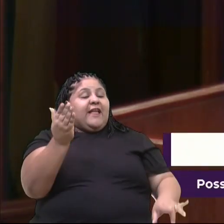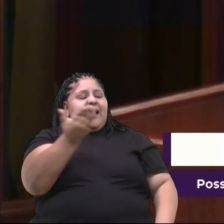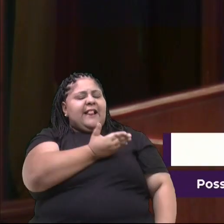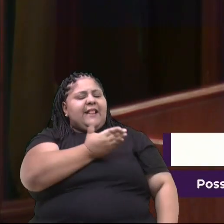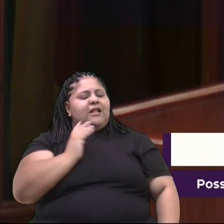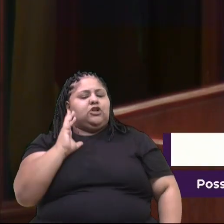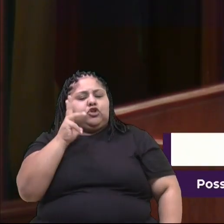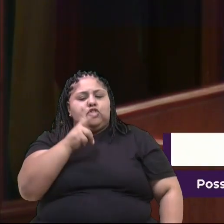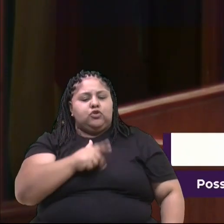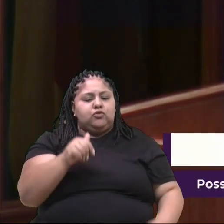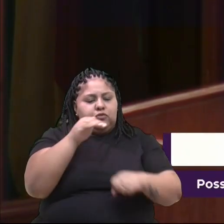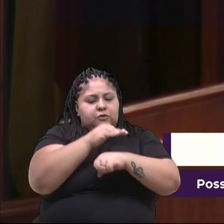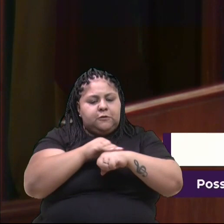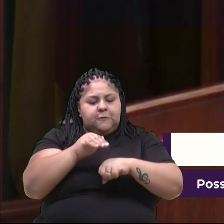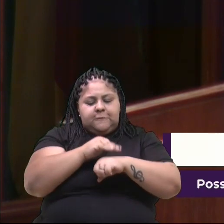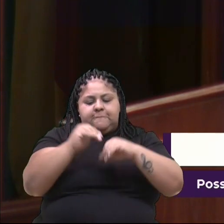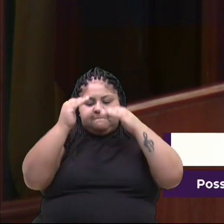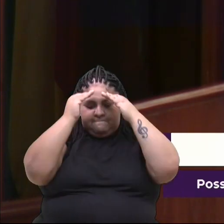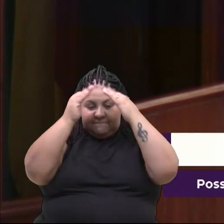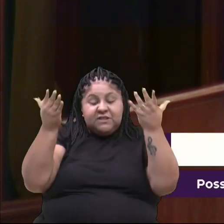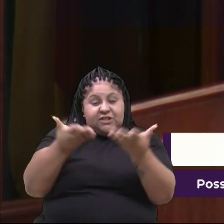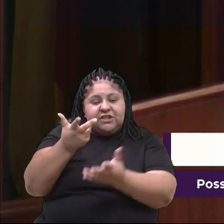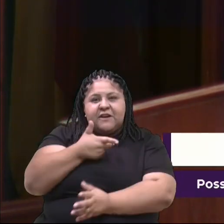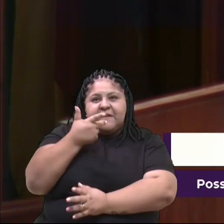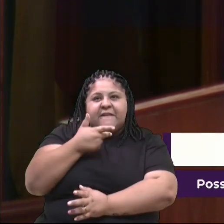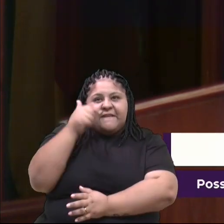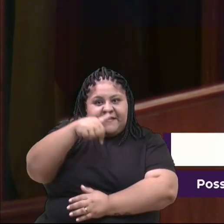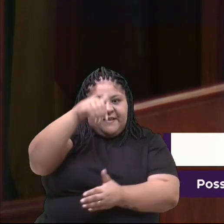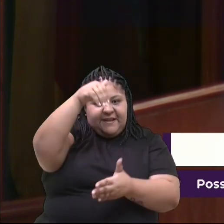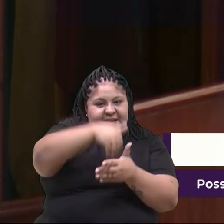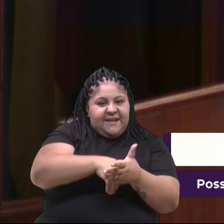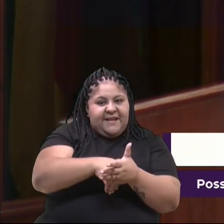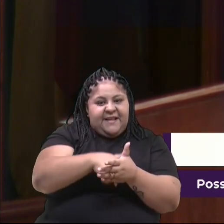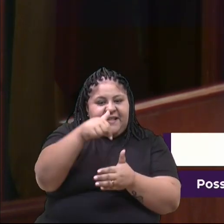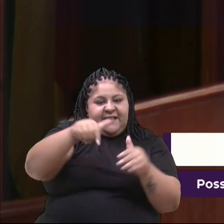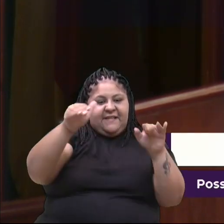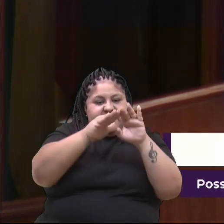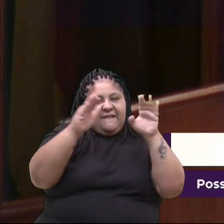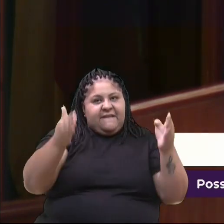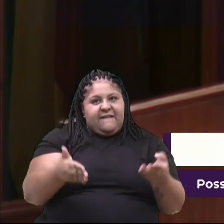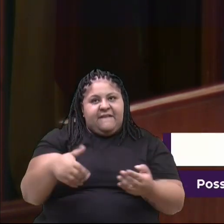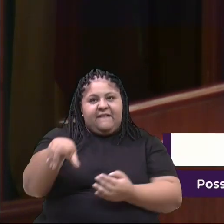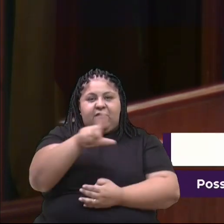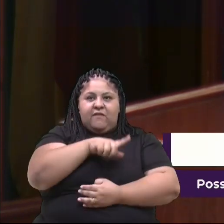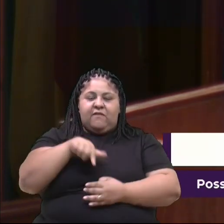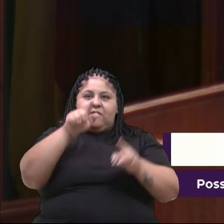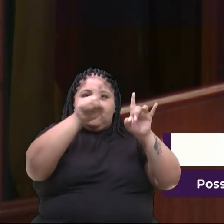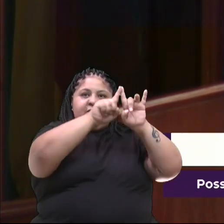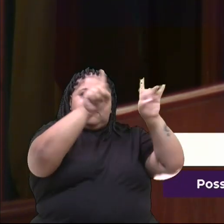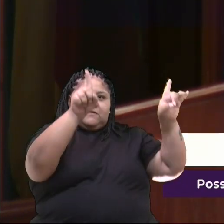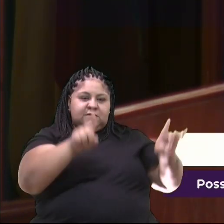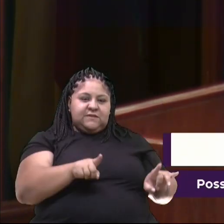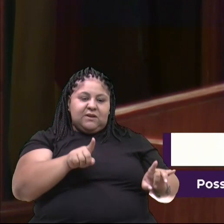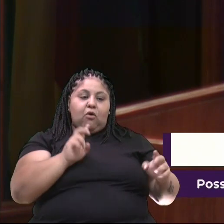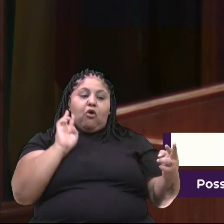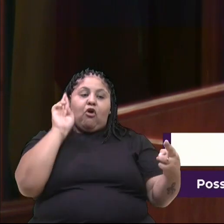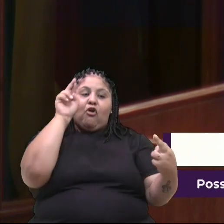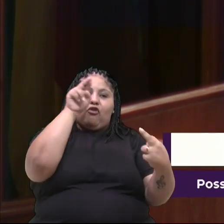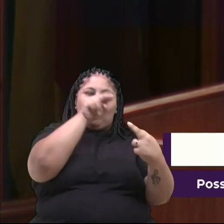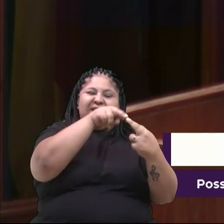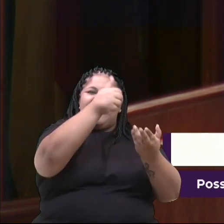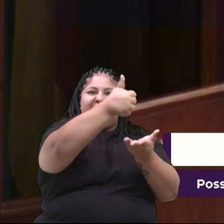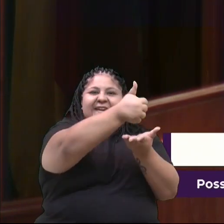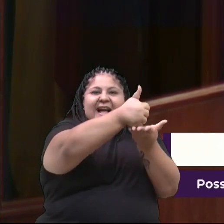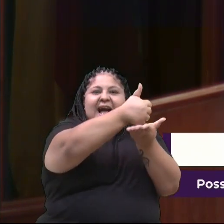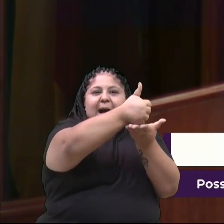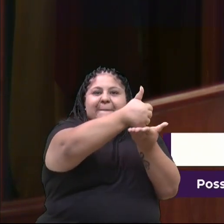todo o meu respeito, eu já falei isso no dia da eleição aqui da mesa, mas eu repito, os nossos servidores são referência, são a base